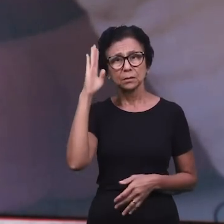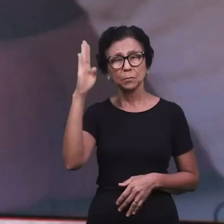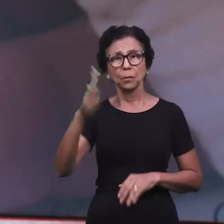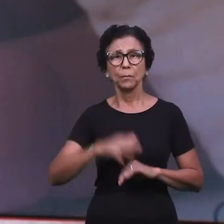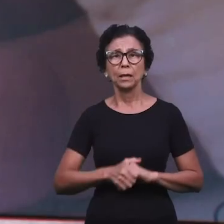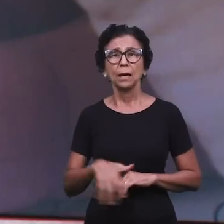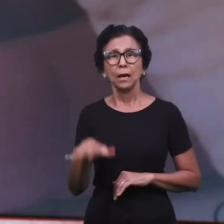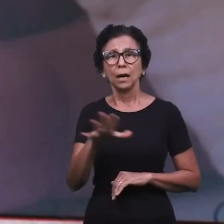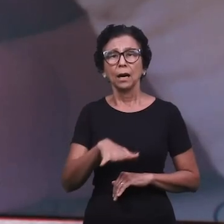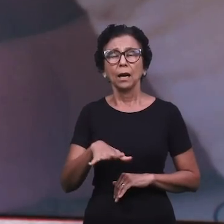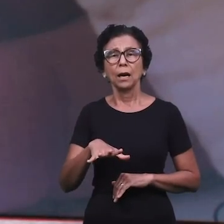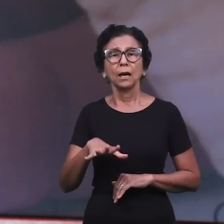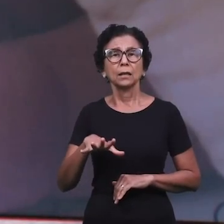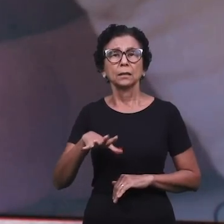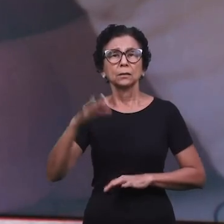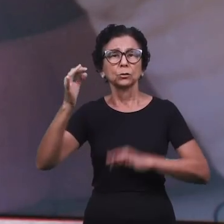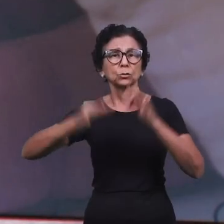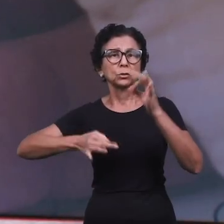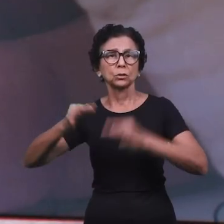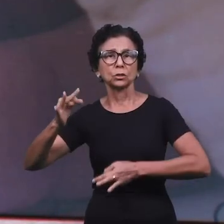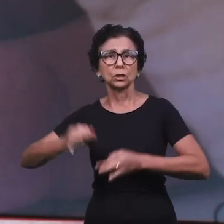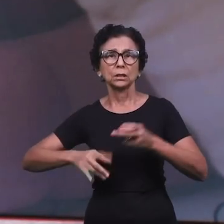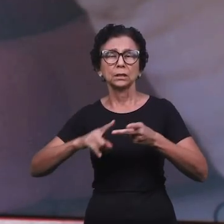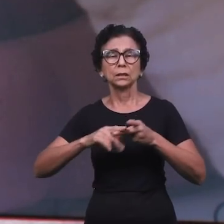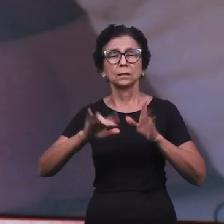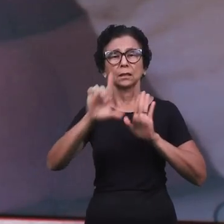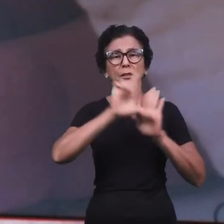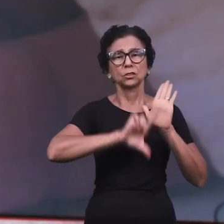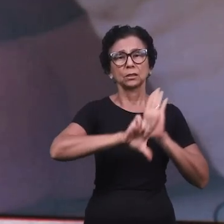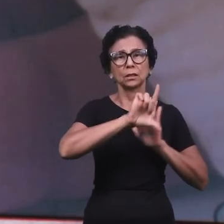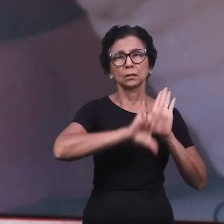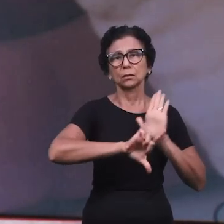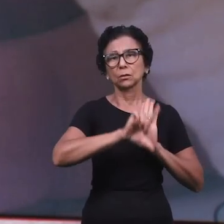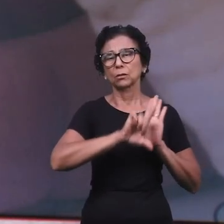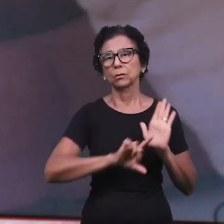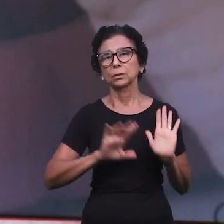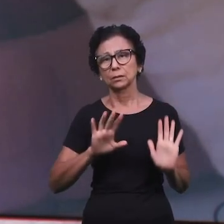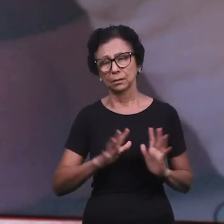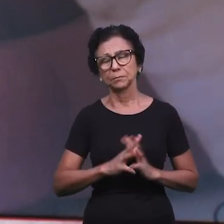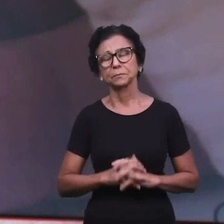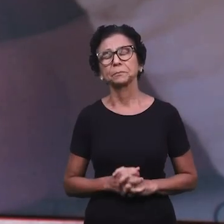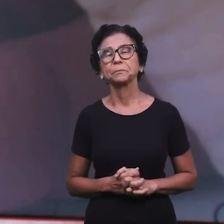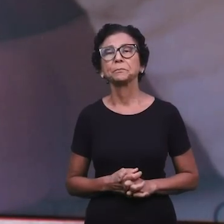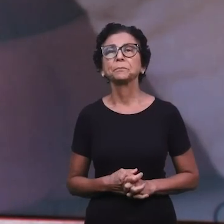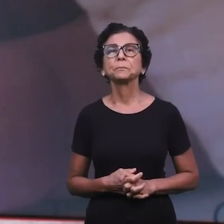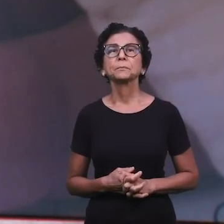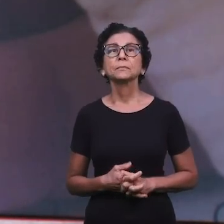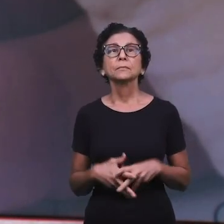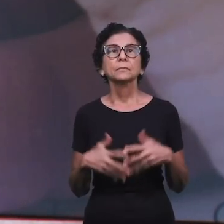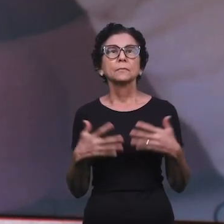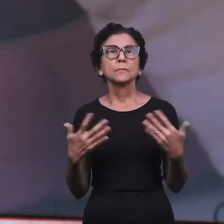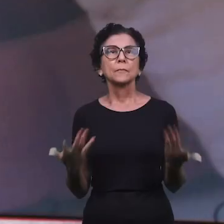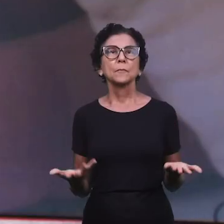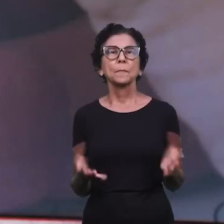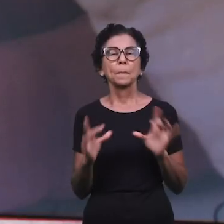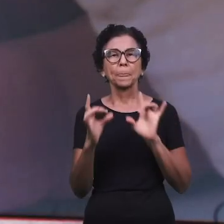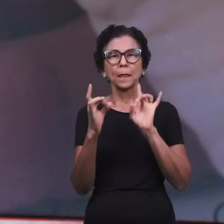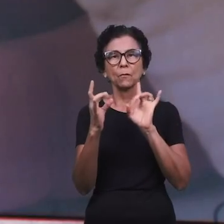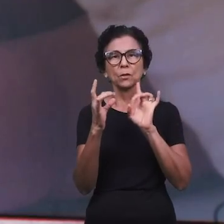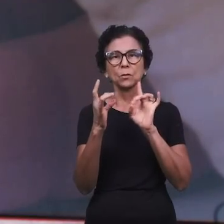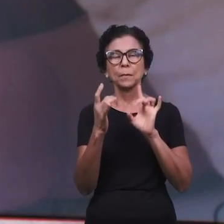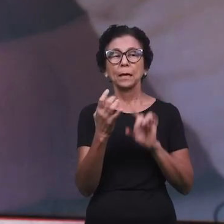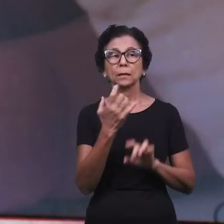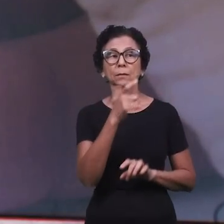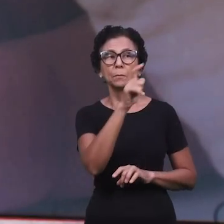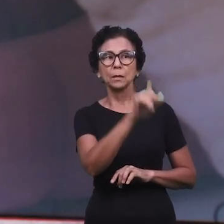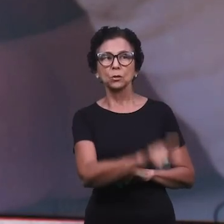carreiras policiais, que está sempre cobrando legislações, jurisprudência, isso aqui é fundamental, tá? E feedback